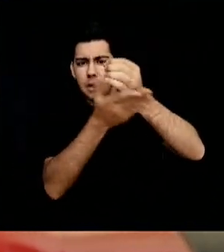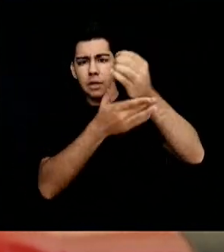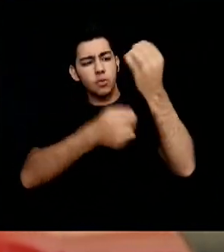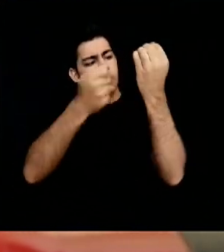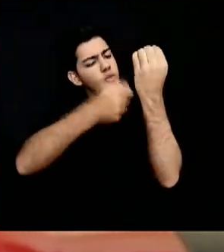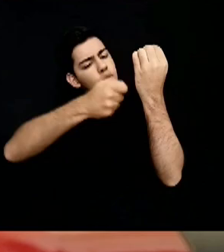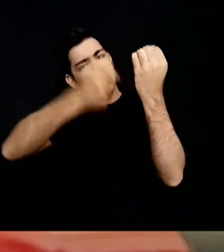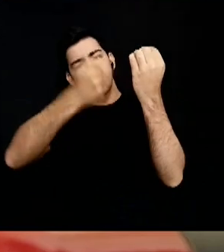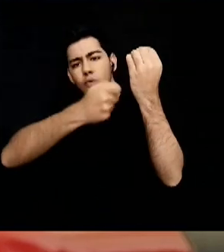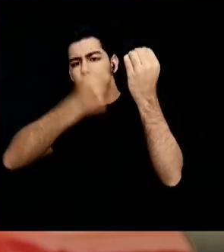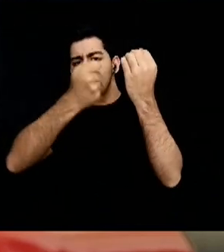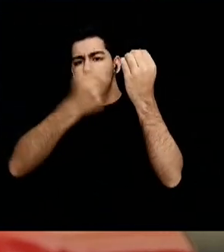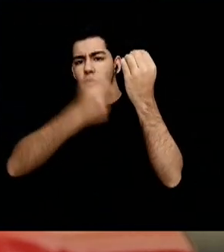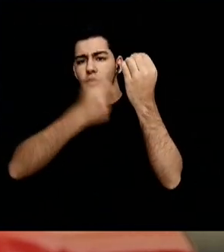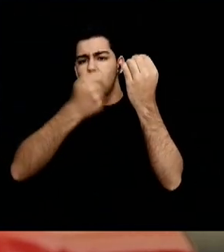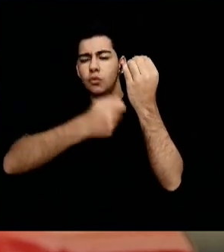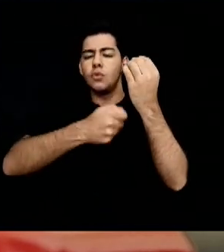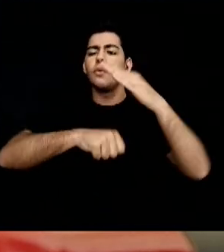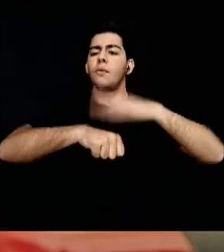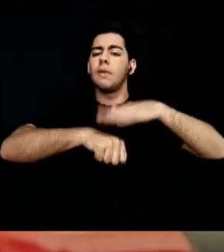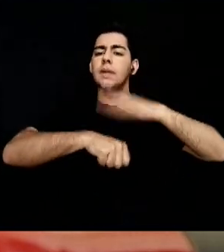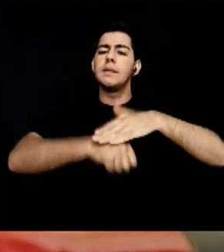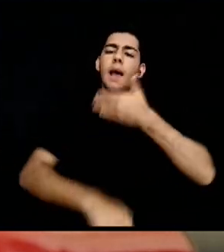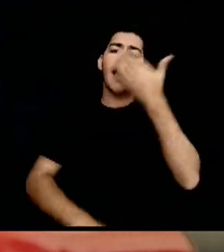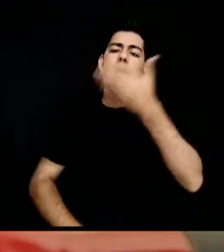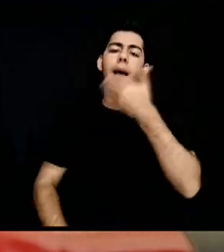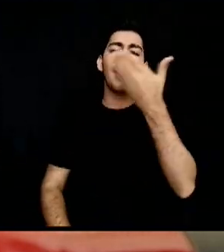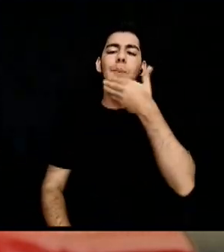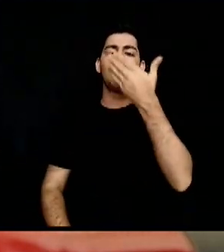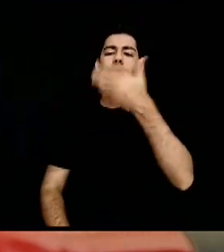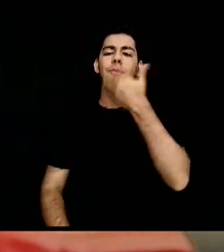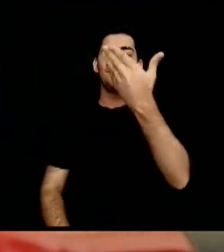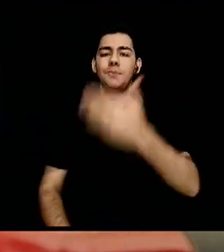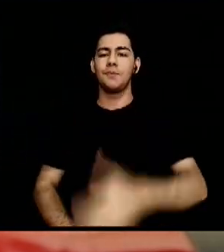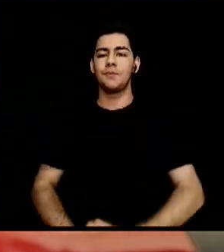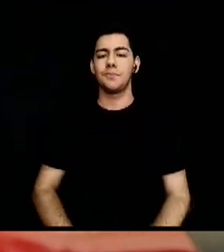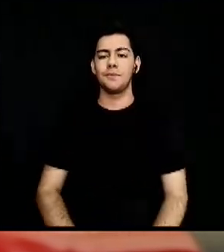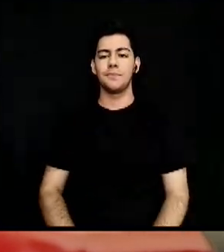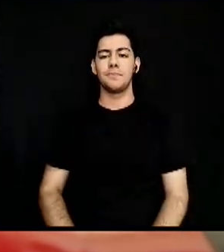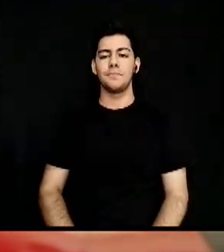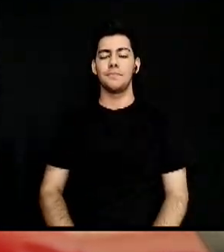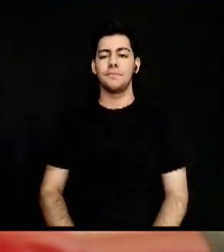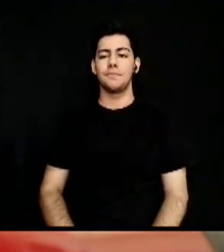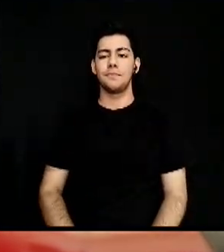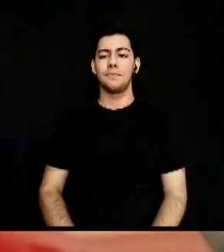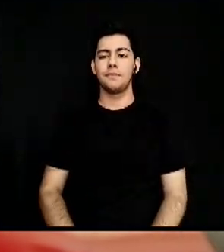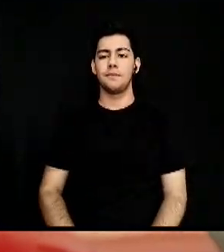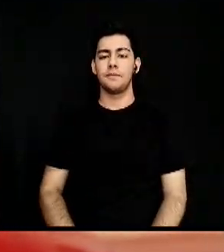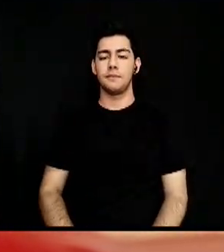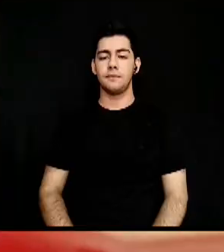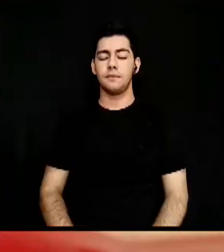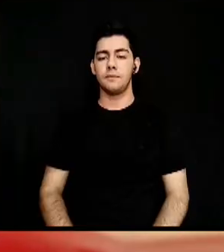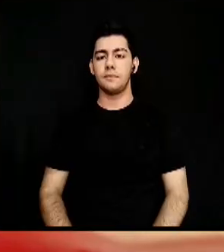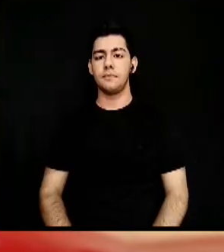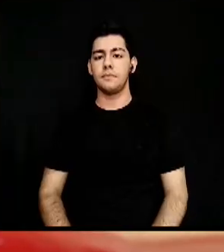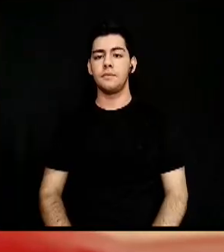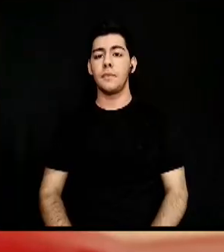direto com o rolinho, ó, tá? E aqui no vaso, como ele